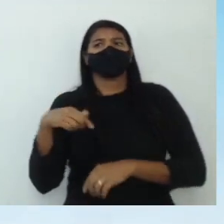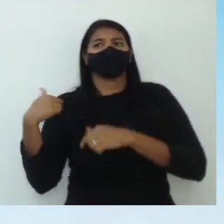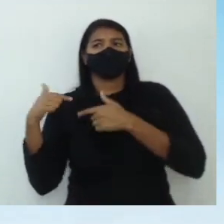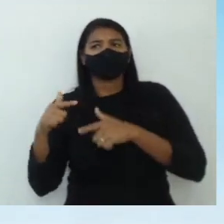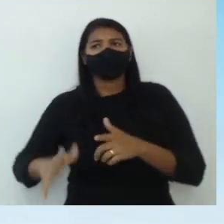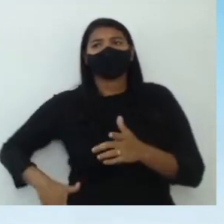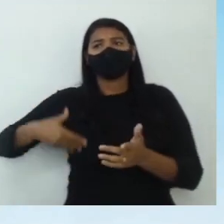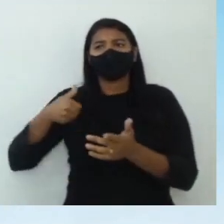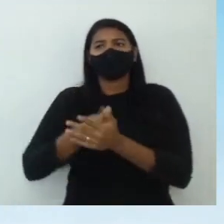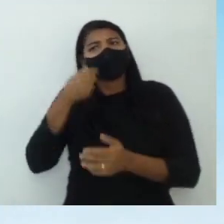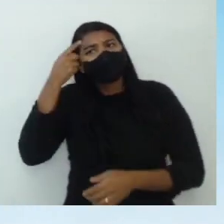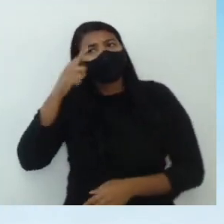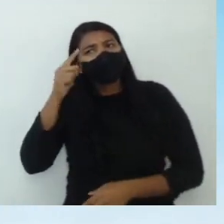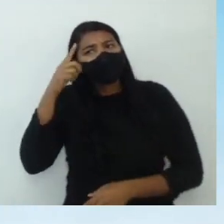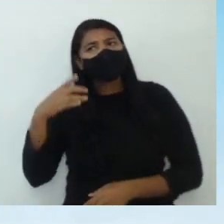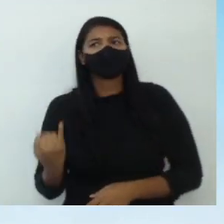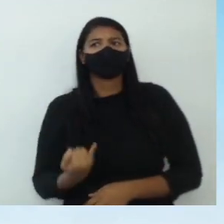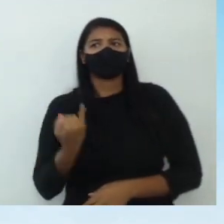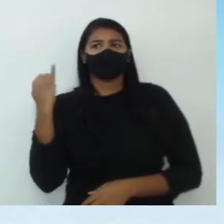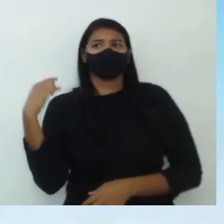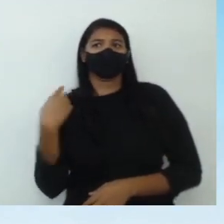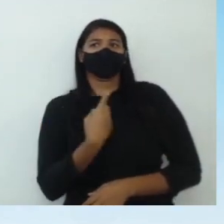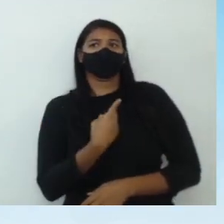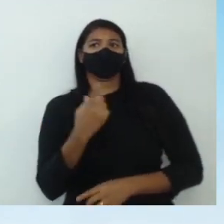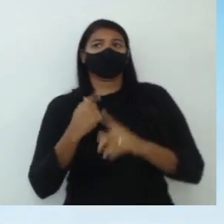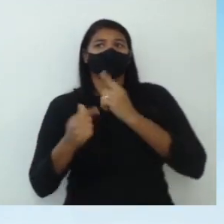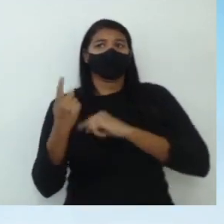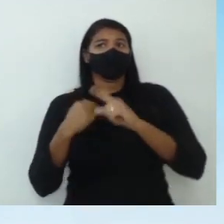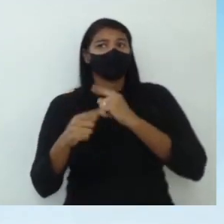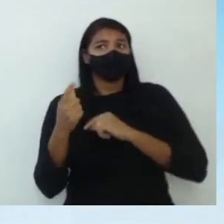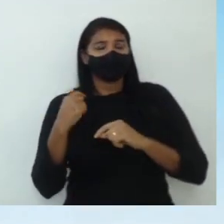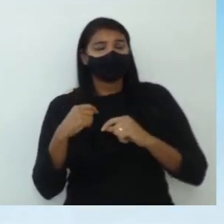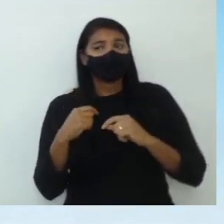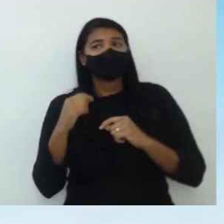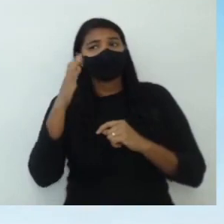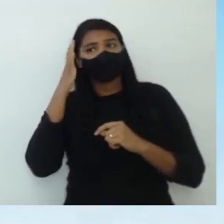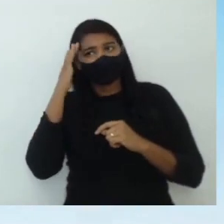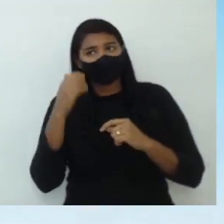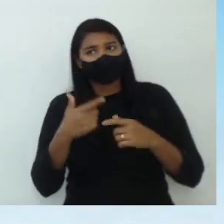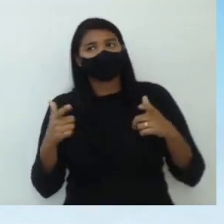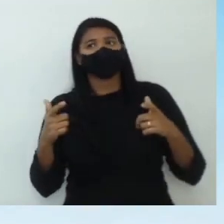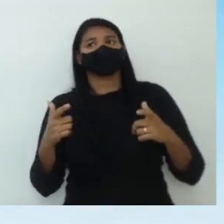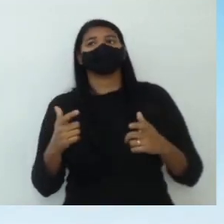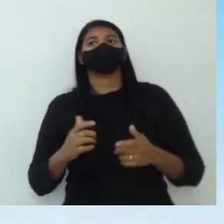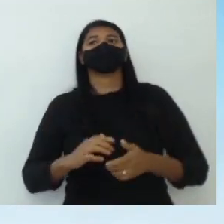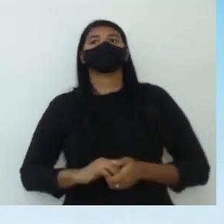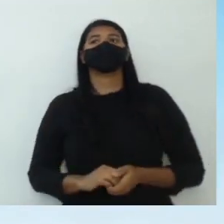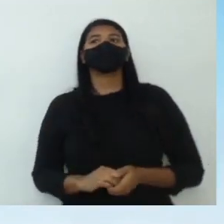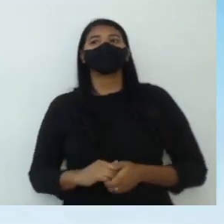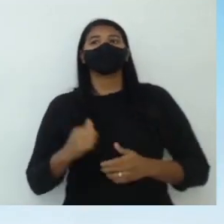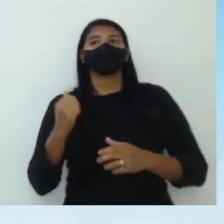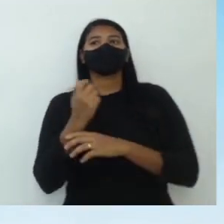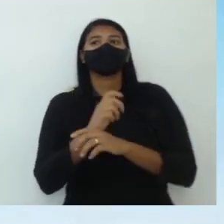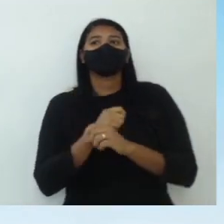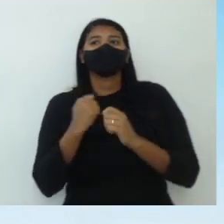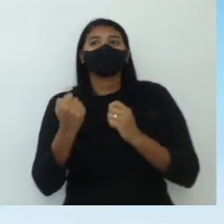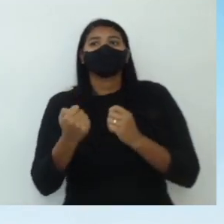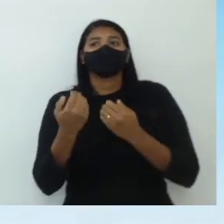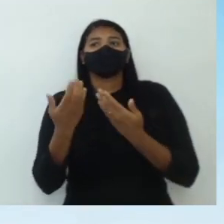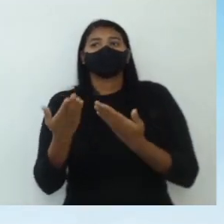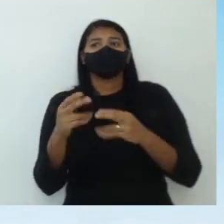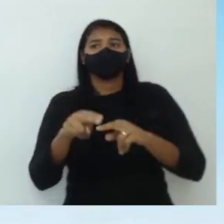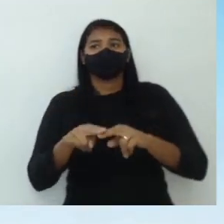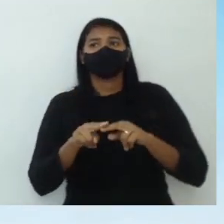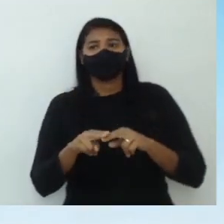dias. Então isso é importante para que a gente tenha um crescimento econômico que seja sustentado, né? E por isso nós falamos